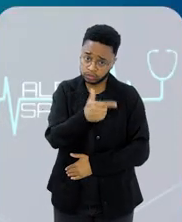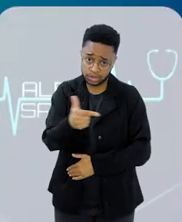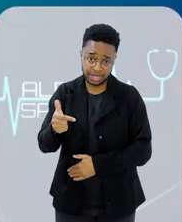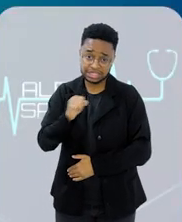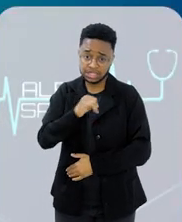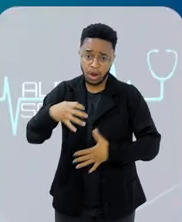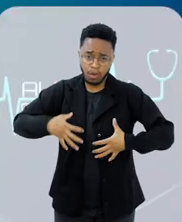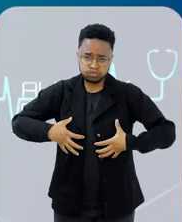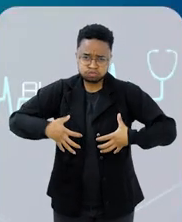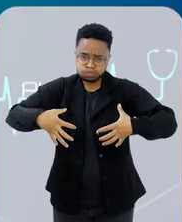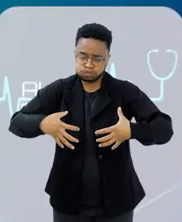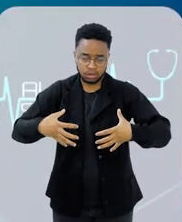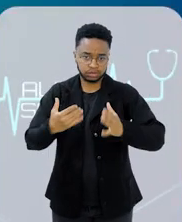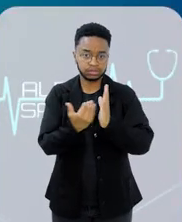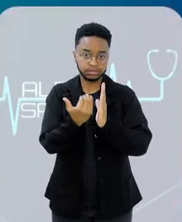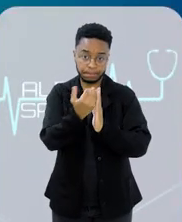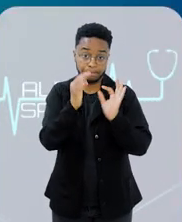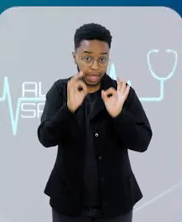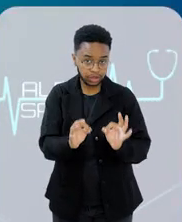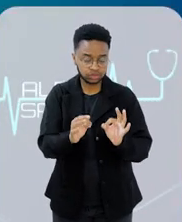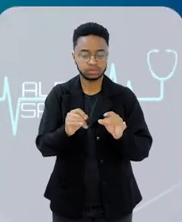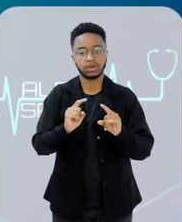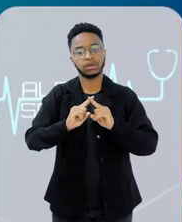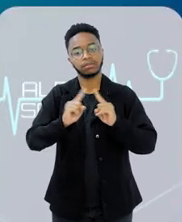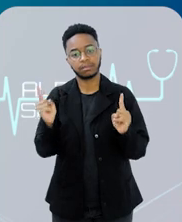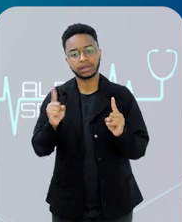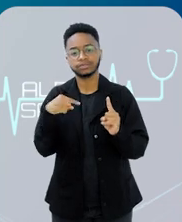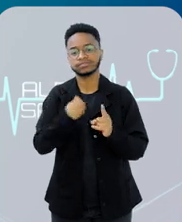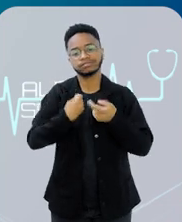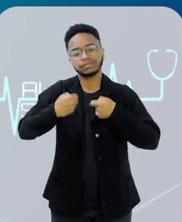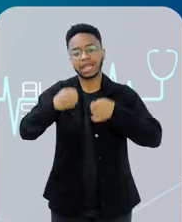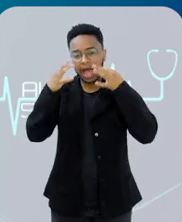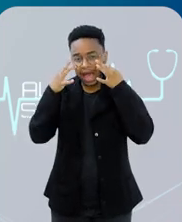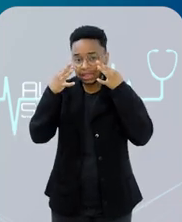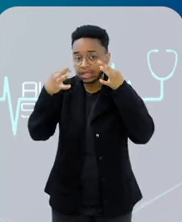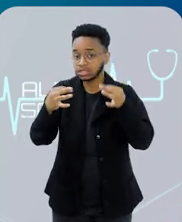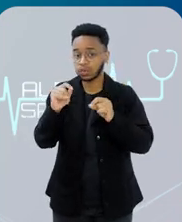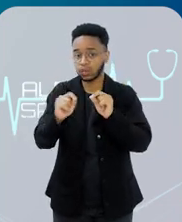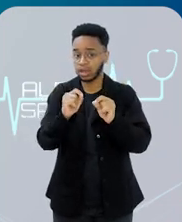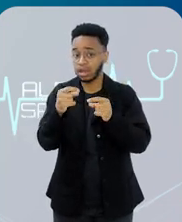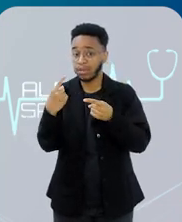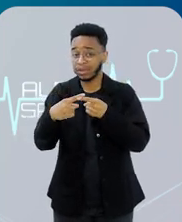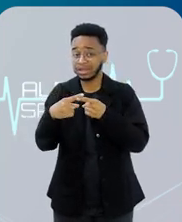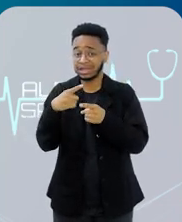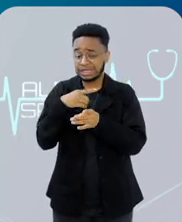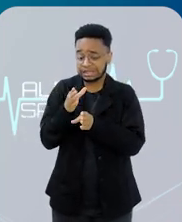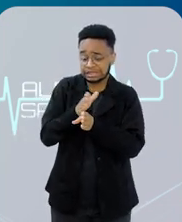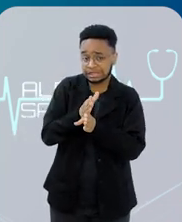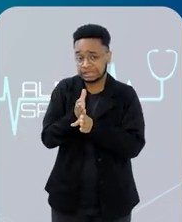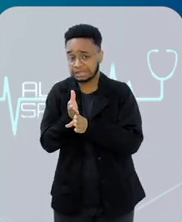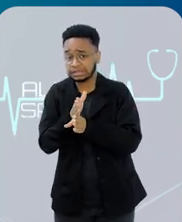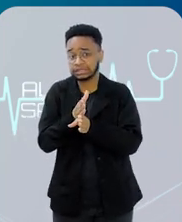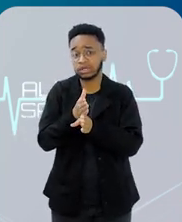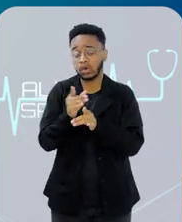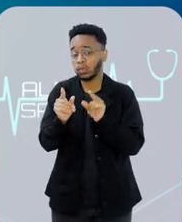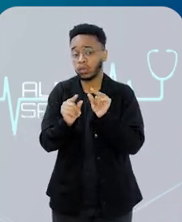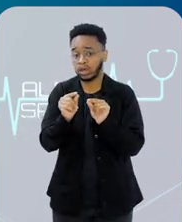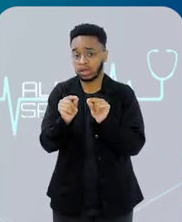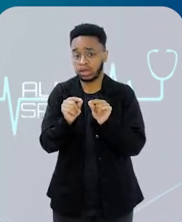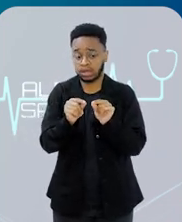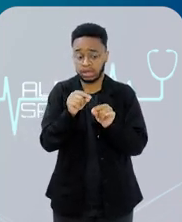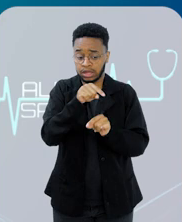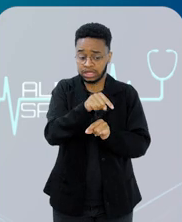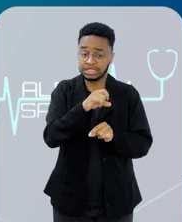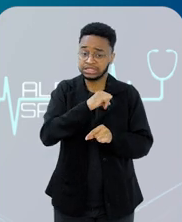né? Volumes muito amplos. Mas a gente precisa estar muito atento, porque tem uma linha tênue